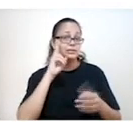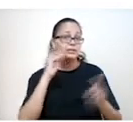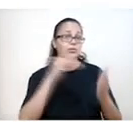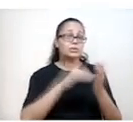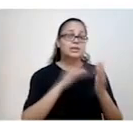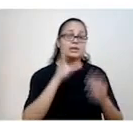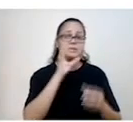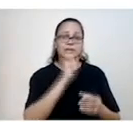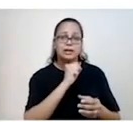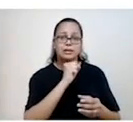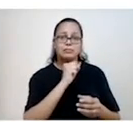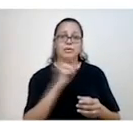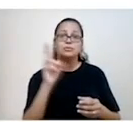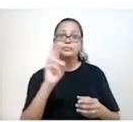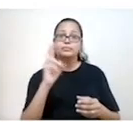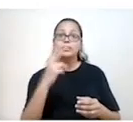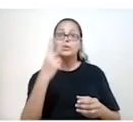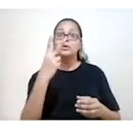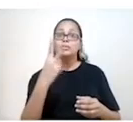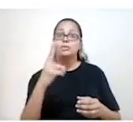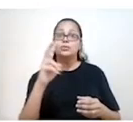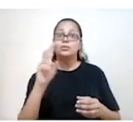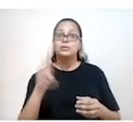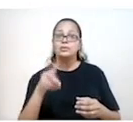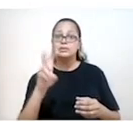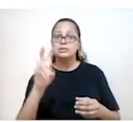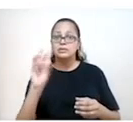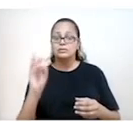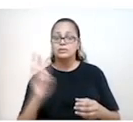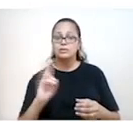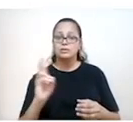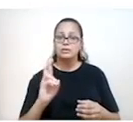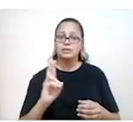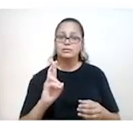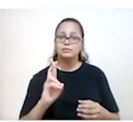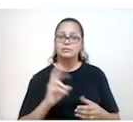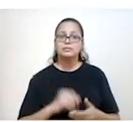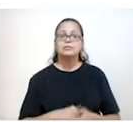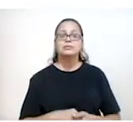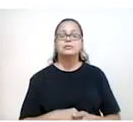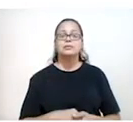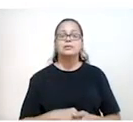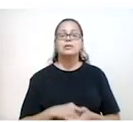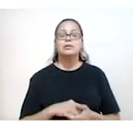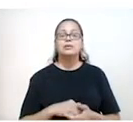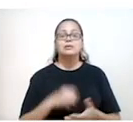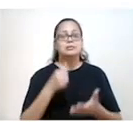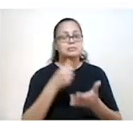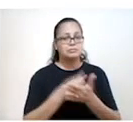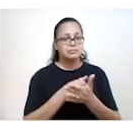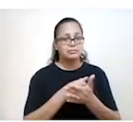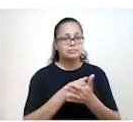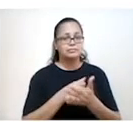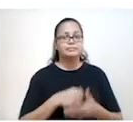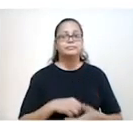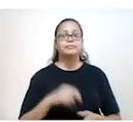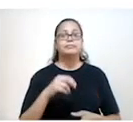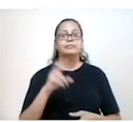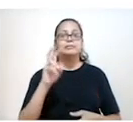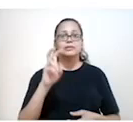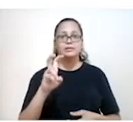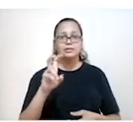Então, você começa, você entrou no táxi, 5,50. Você falou oi, entrou no carro,